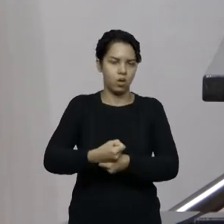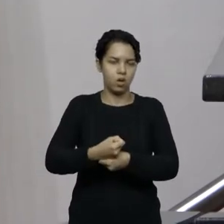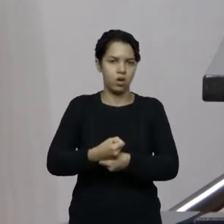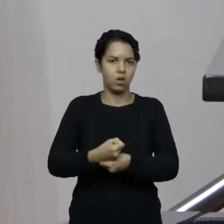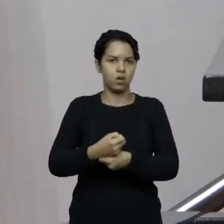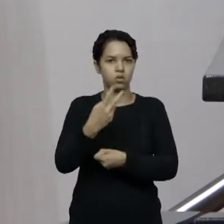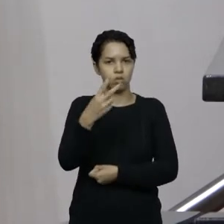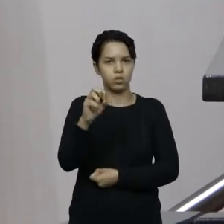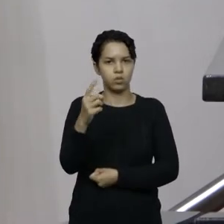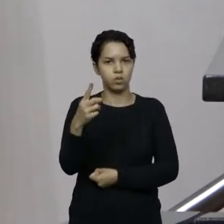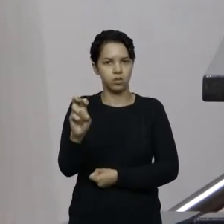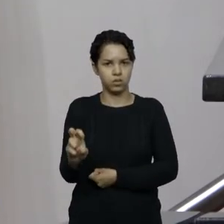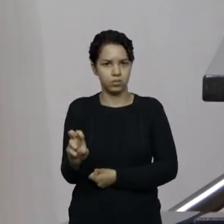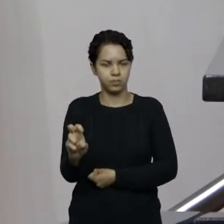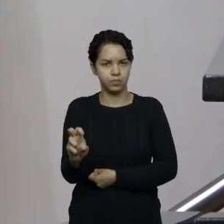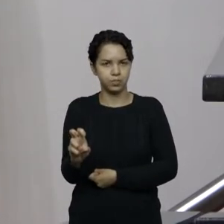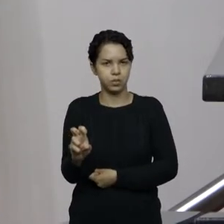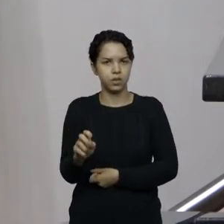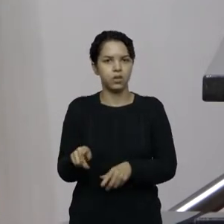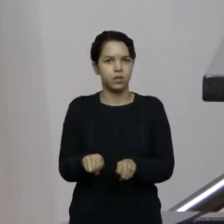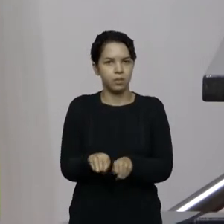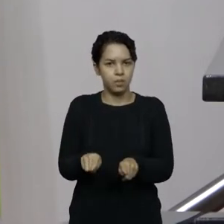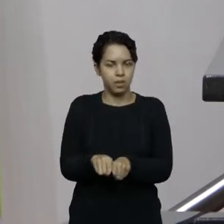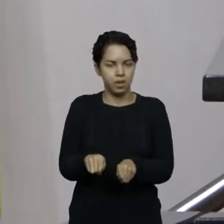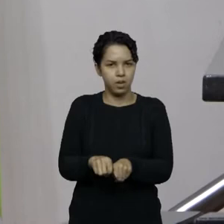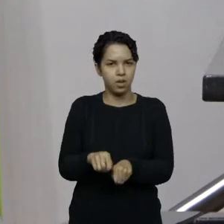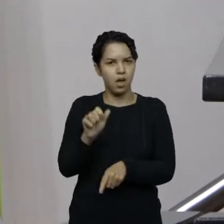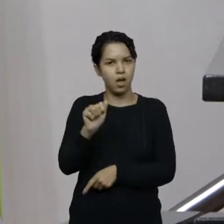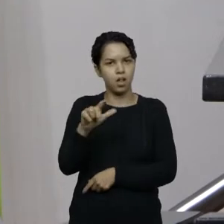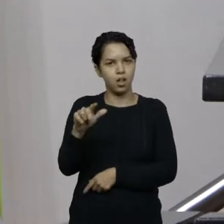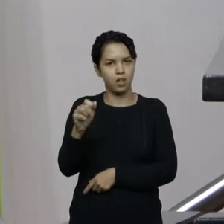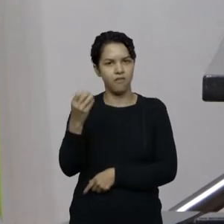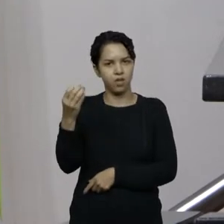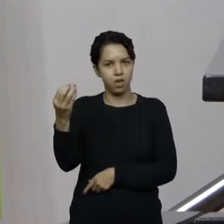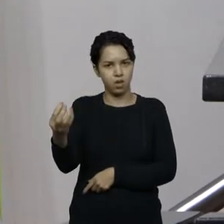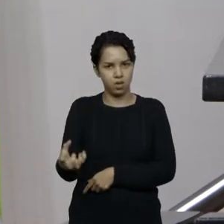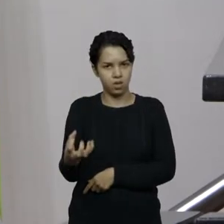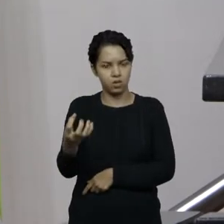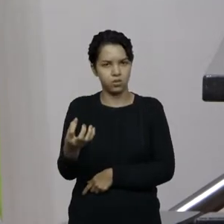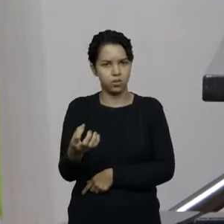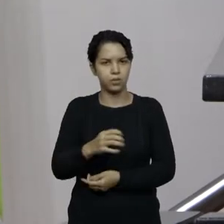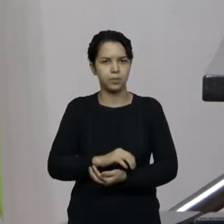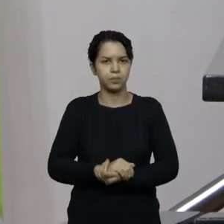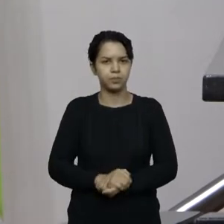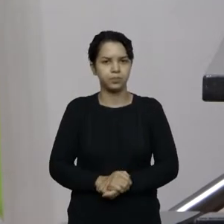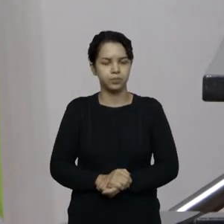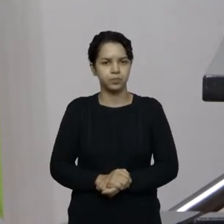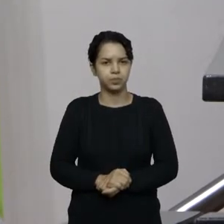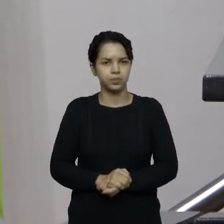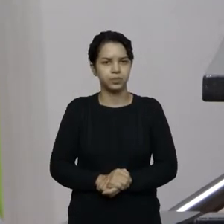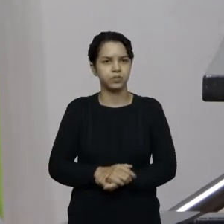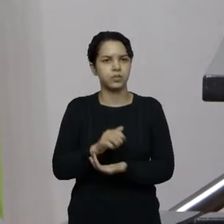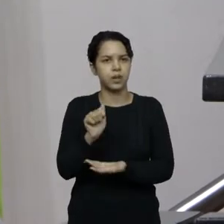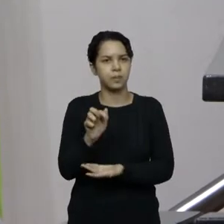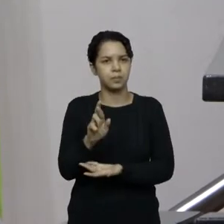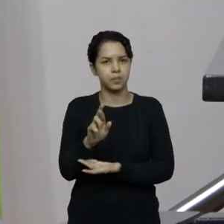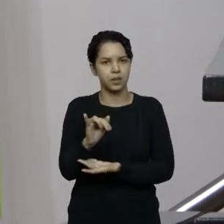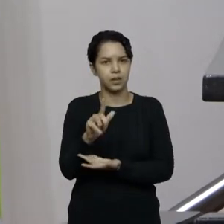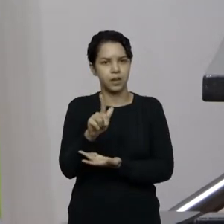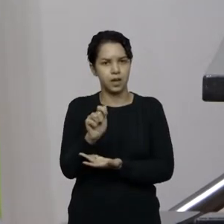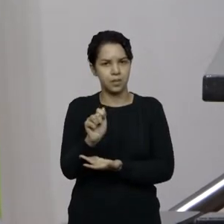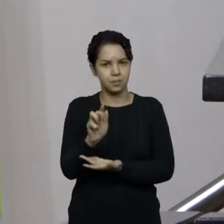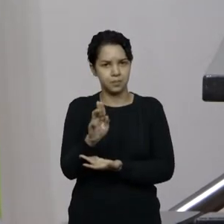e a larfiagem 2017 de Gabi Brizola Gabi